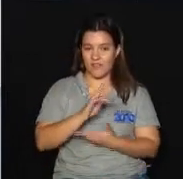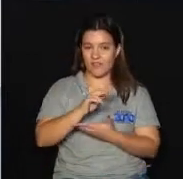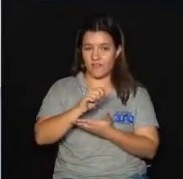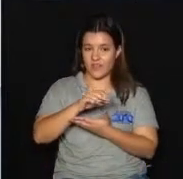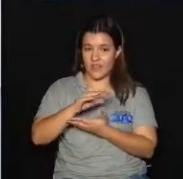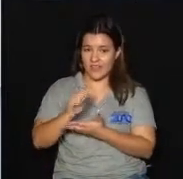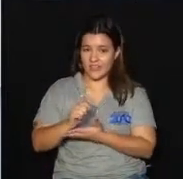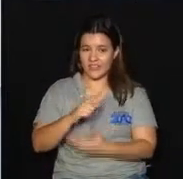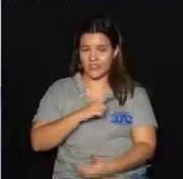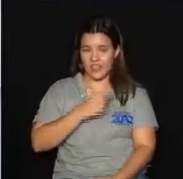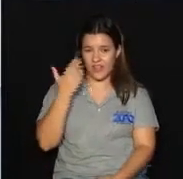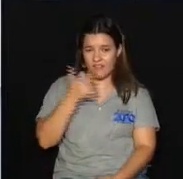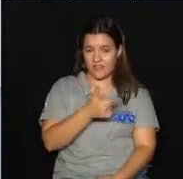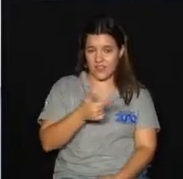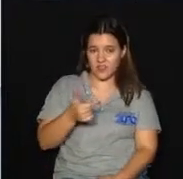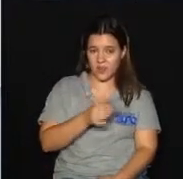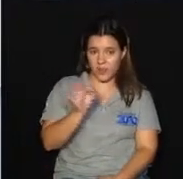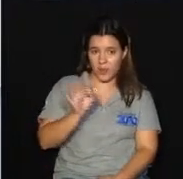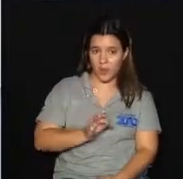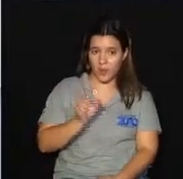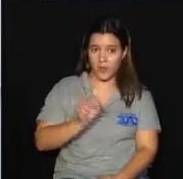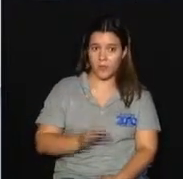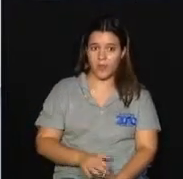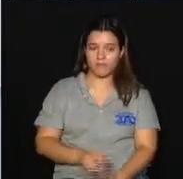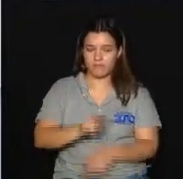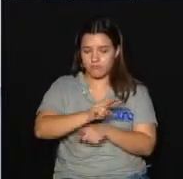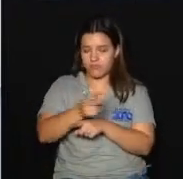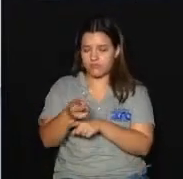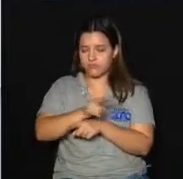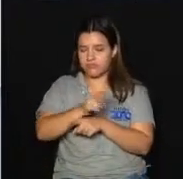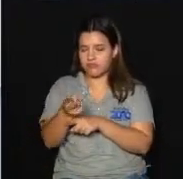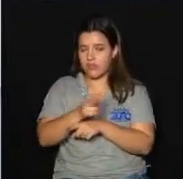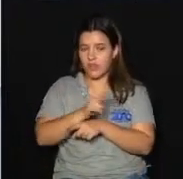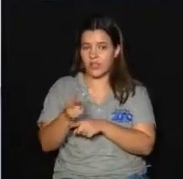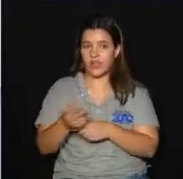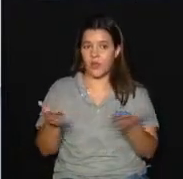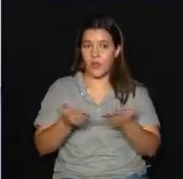com 22% das urnas apuradas. Neste momento,